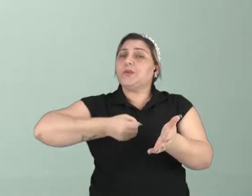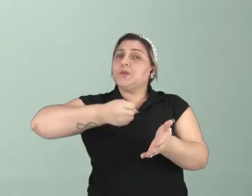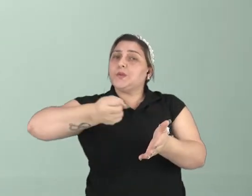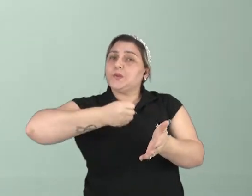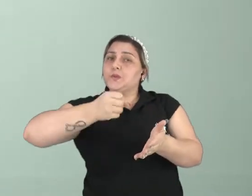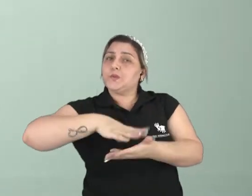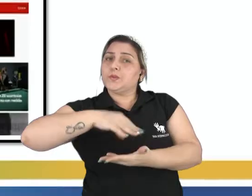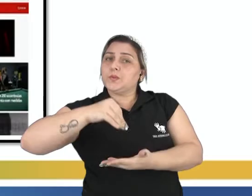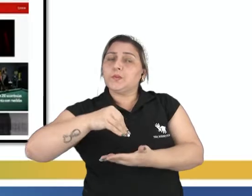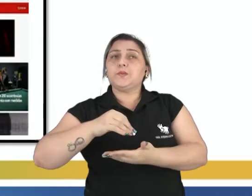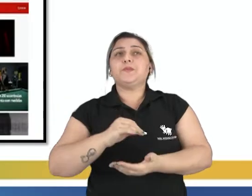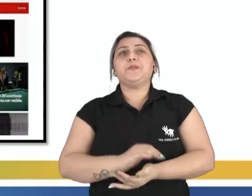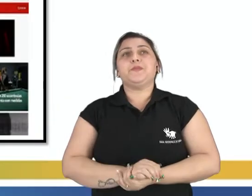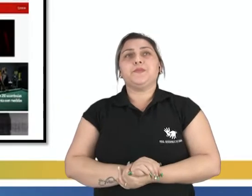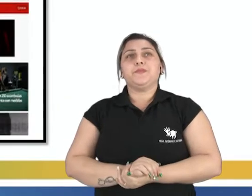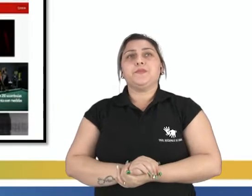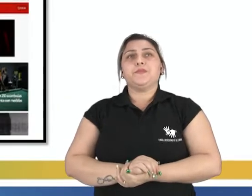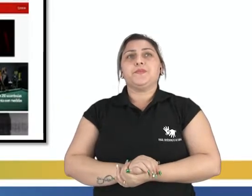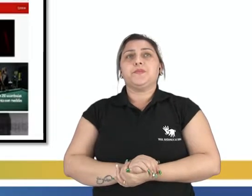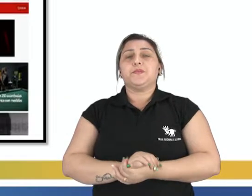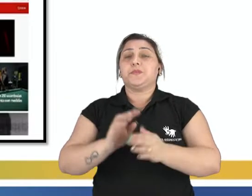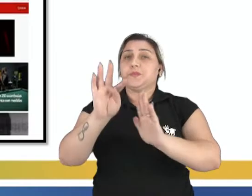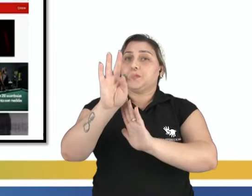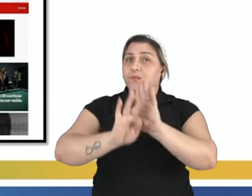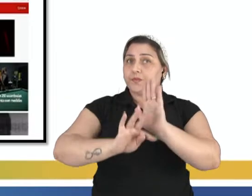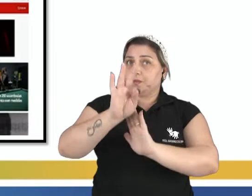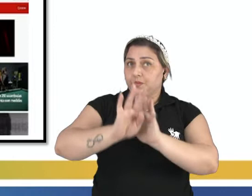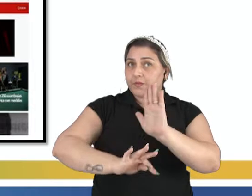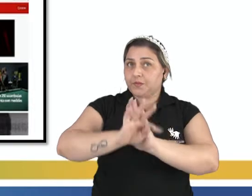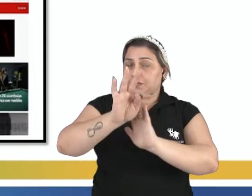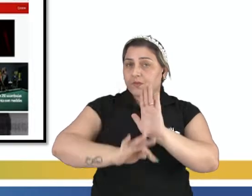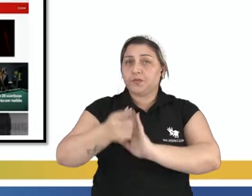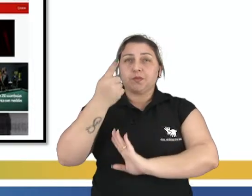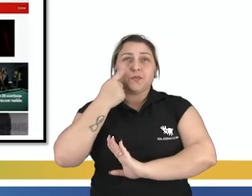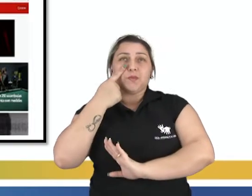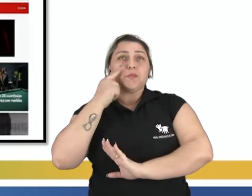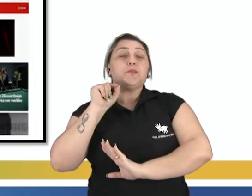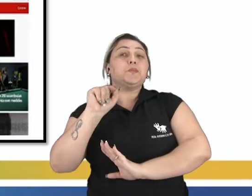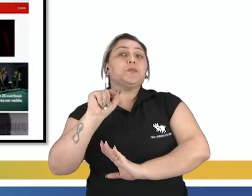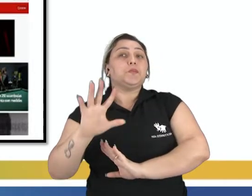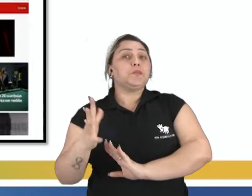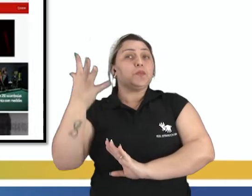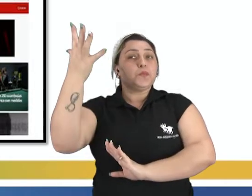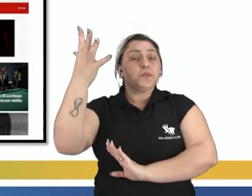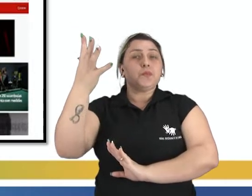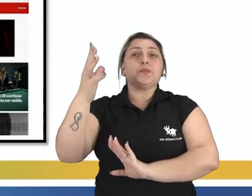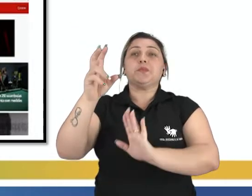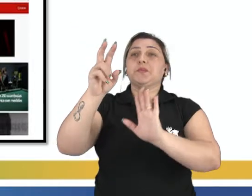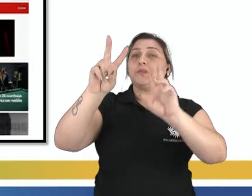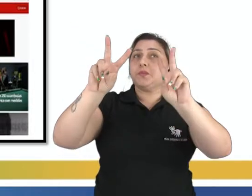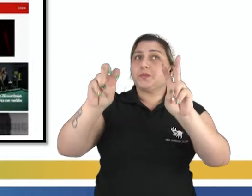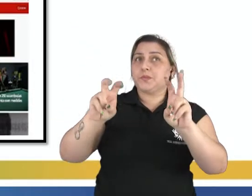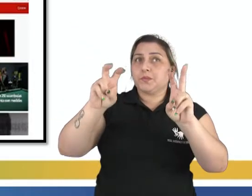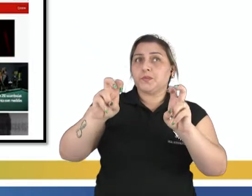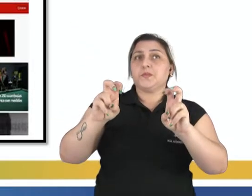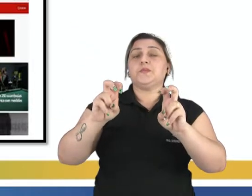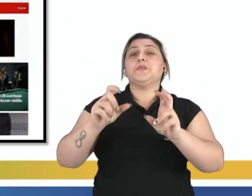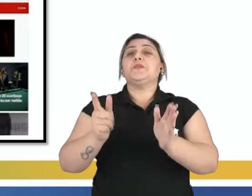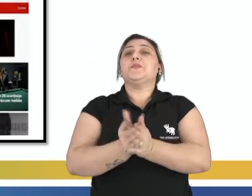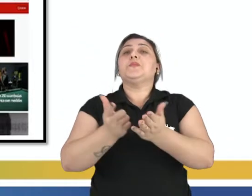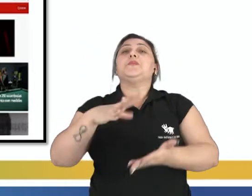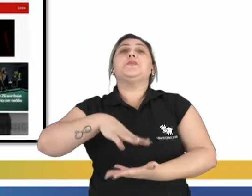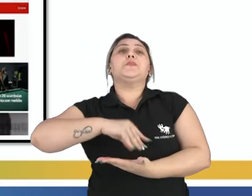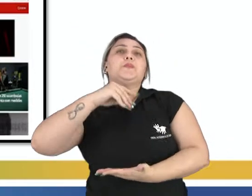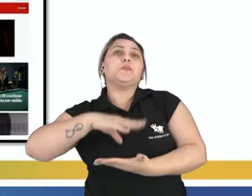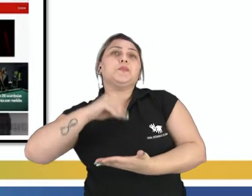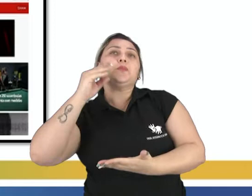lá. Texto jornalístico. Vamos observar aqui do que se trata esse assunto, tá? Os textos jornalísticos são